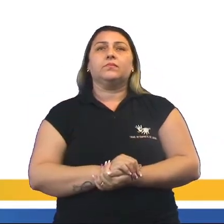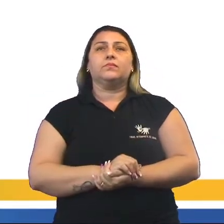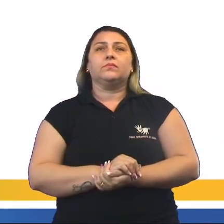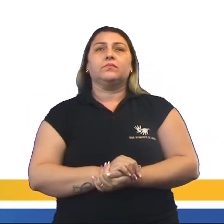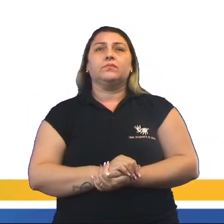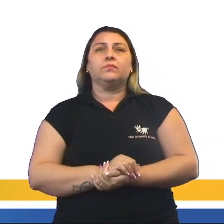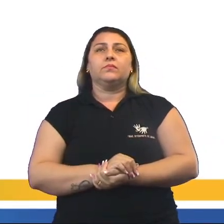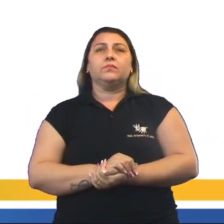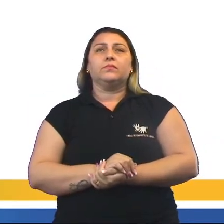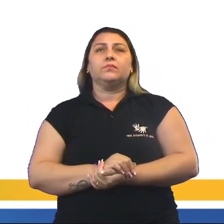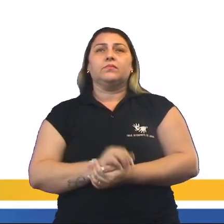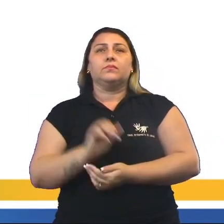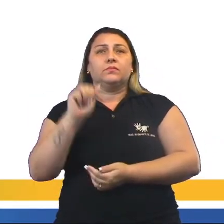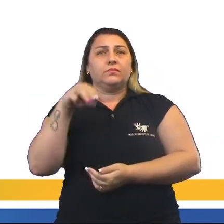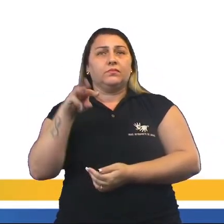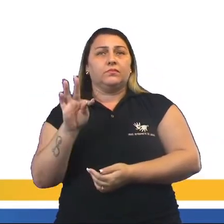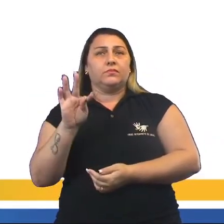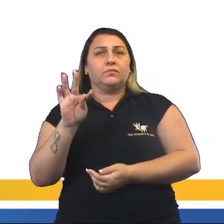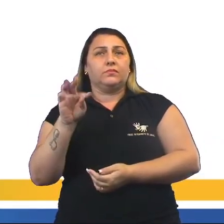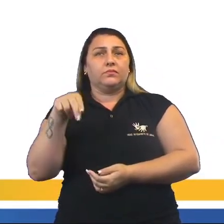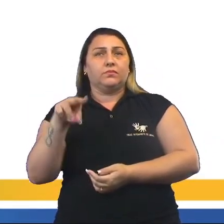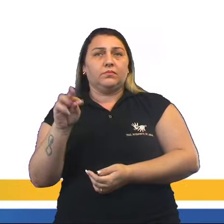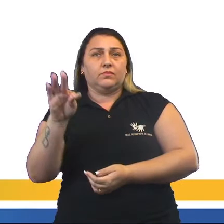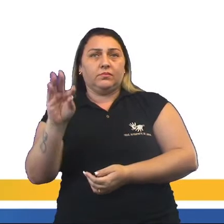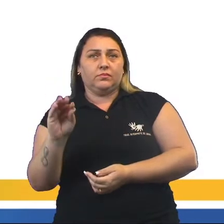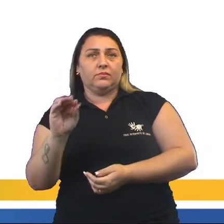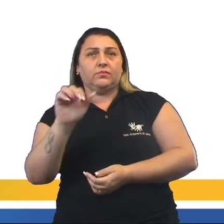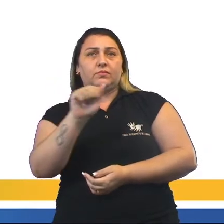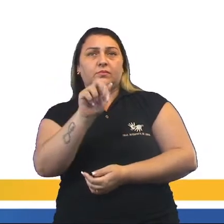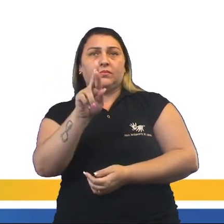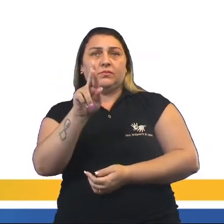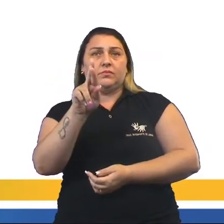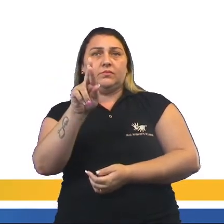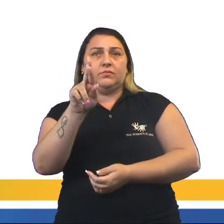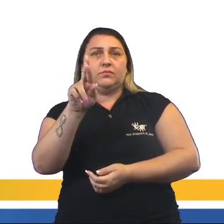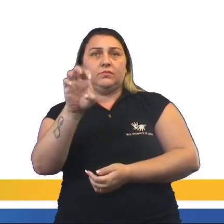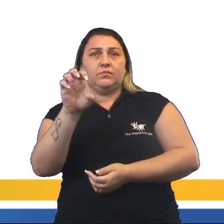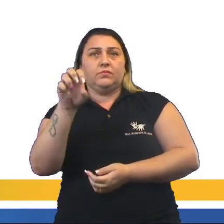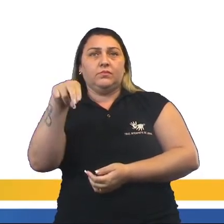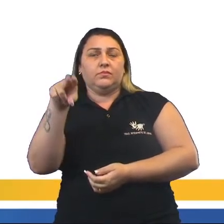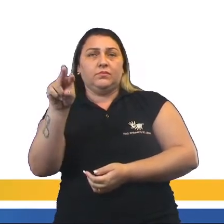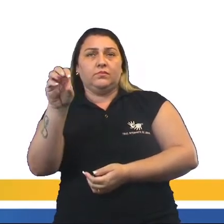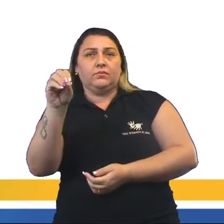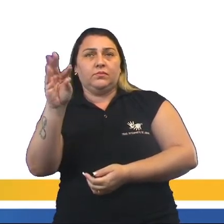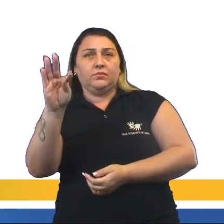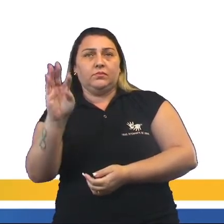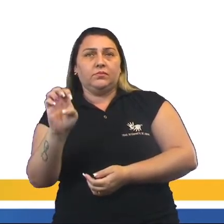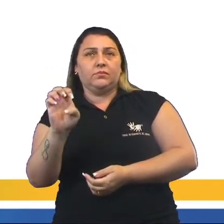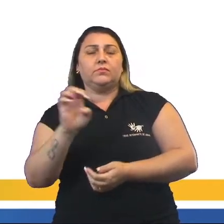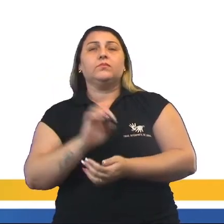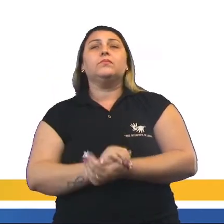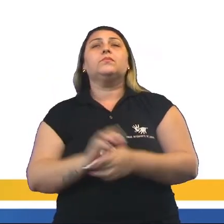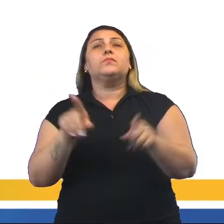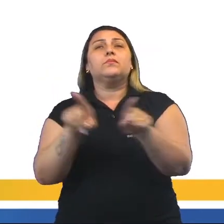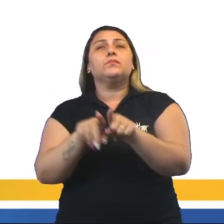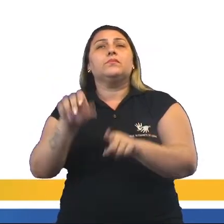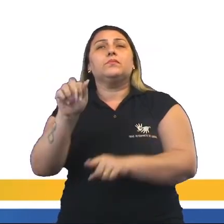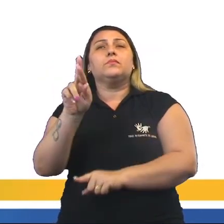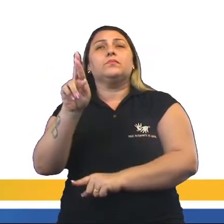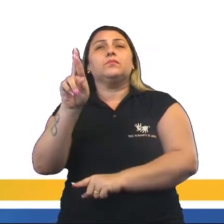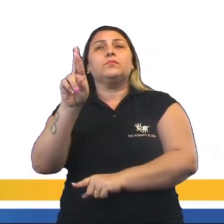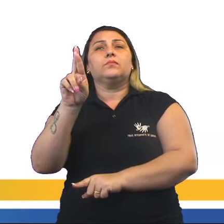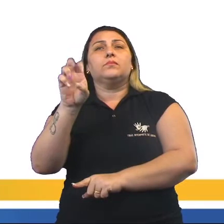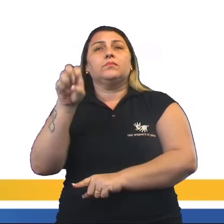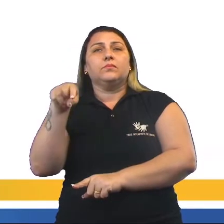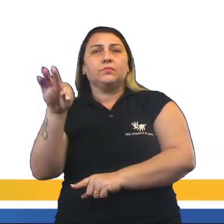do am é am not. Para are é are not, e você pode usar a contração aren't. Is vai